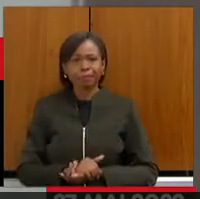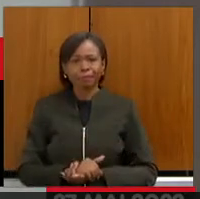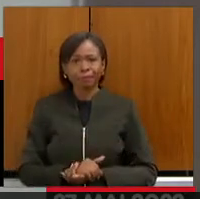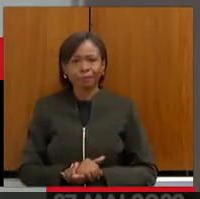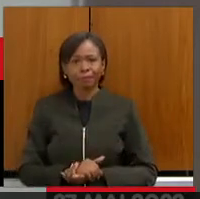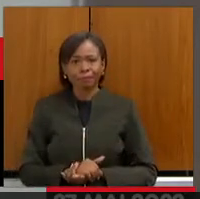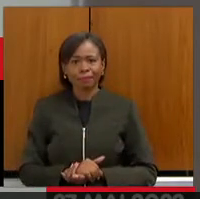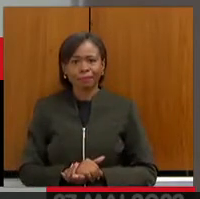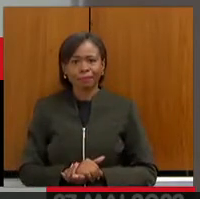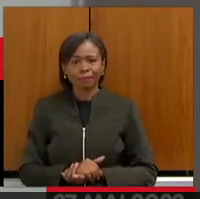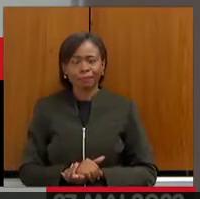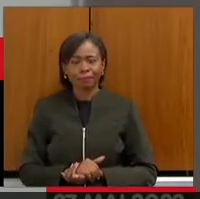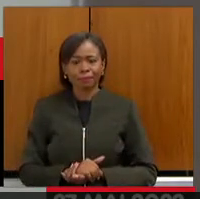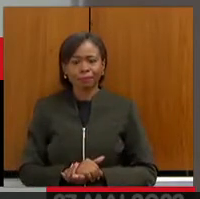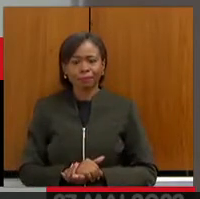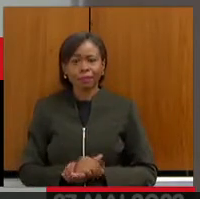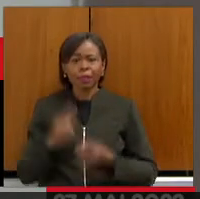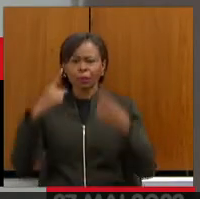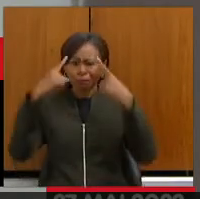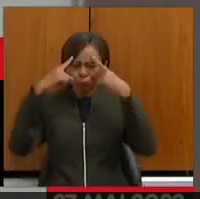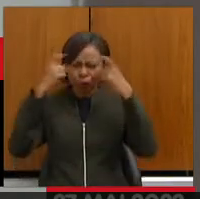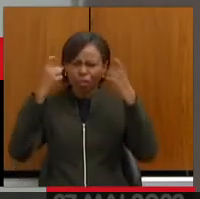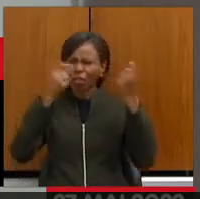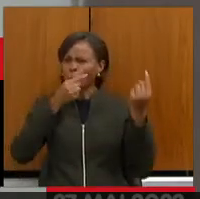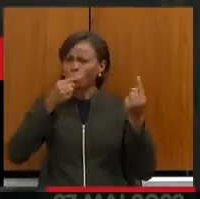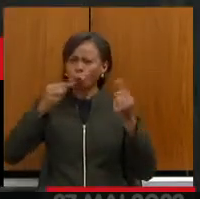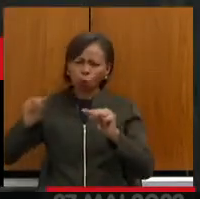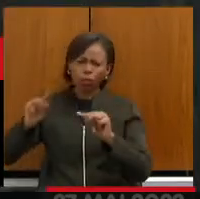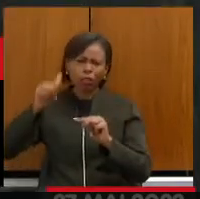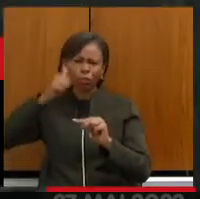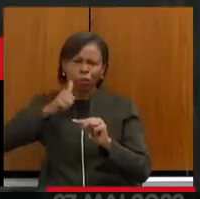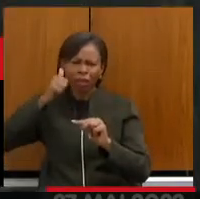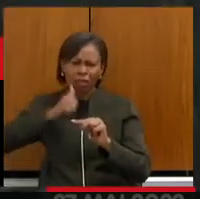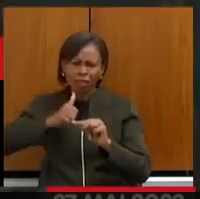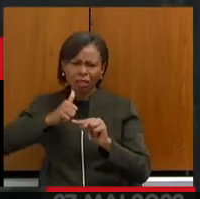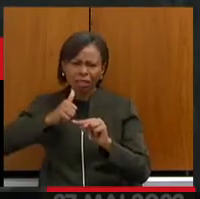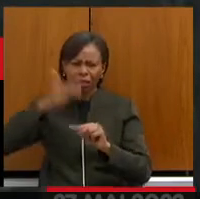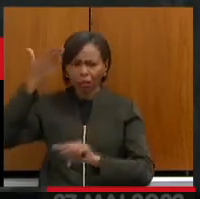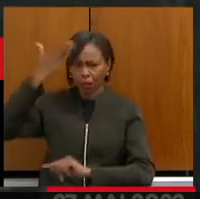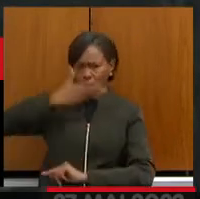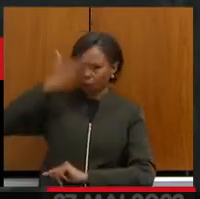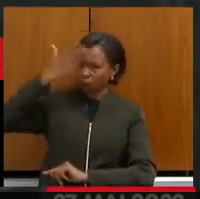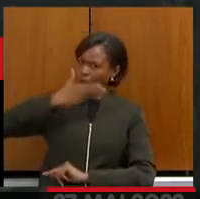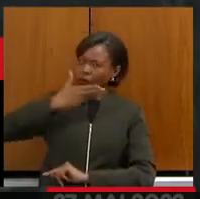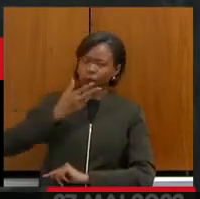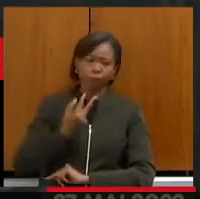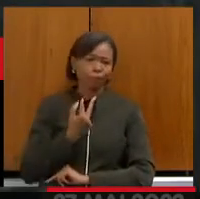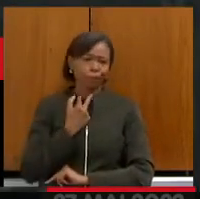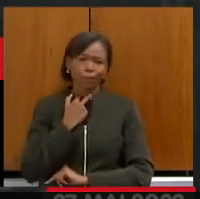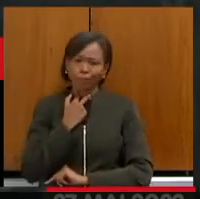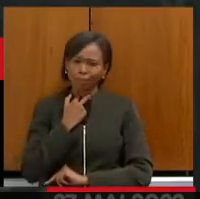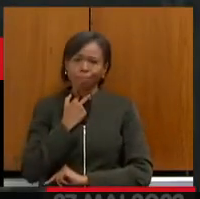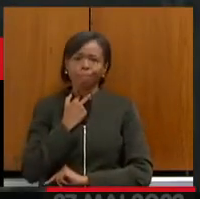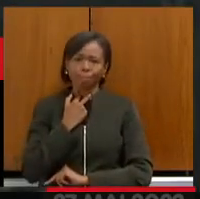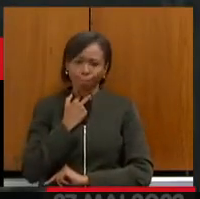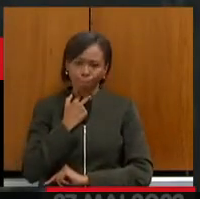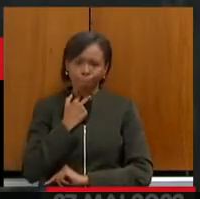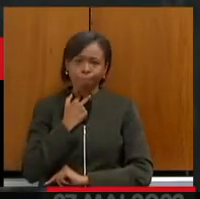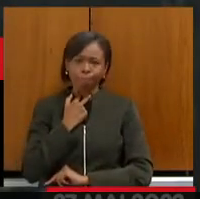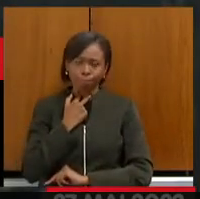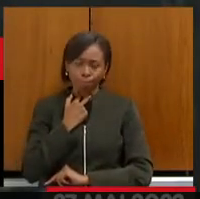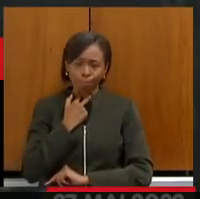dizer que a violência contra mulheres e meninas não pode ficar invisível a e é com essa